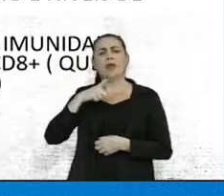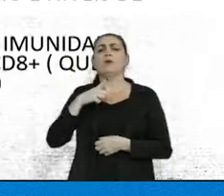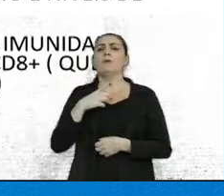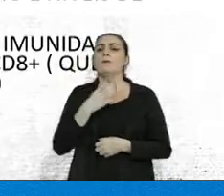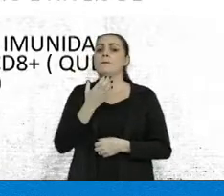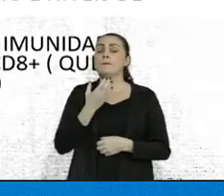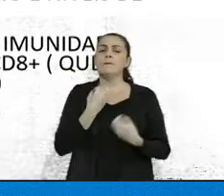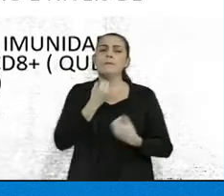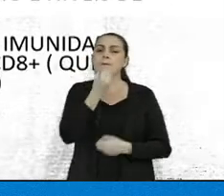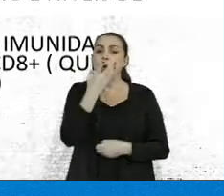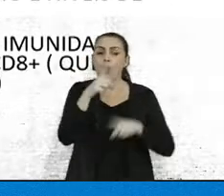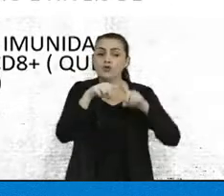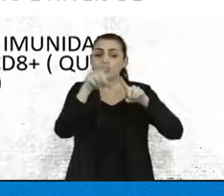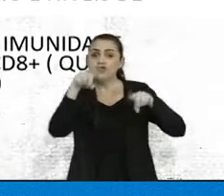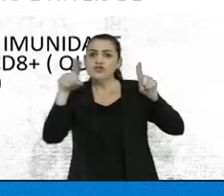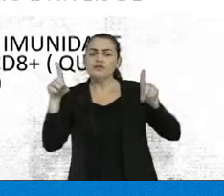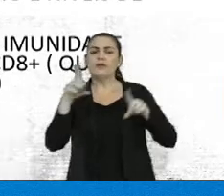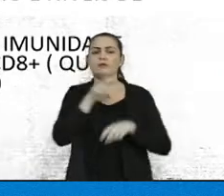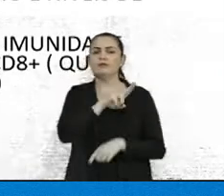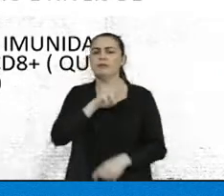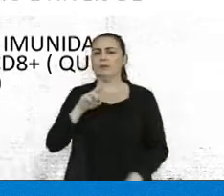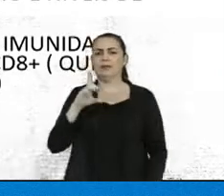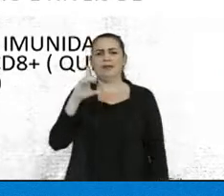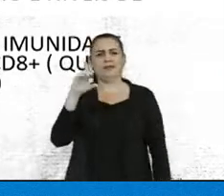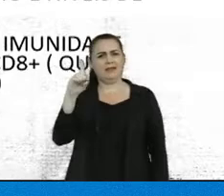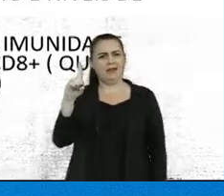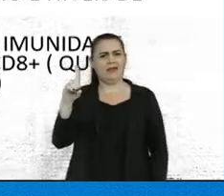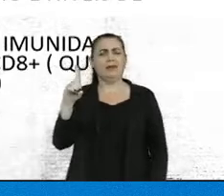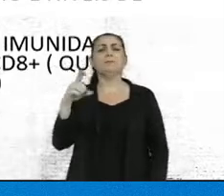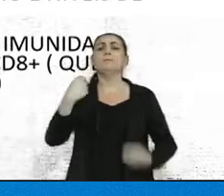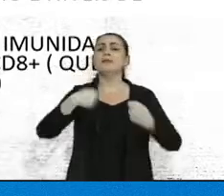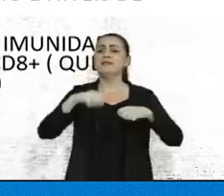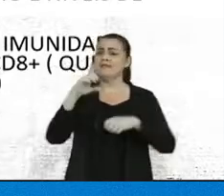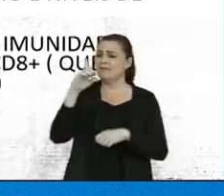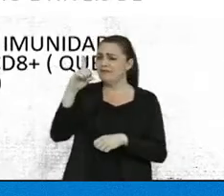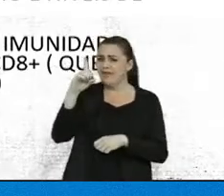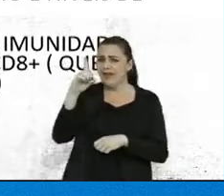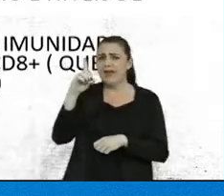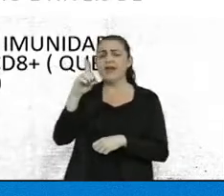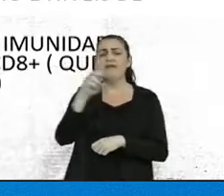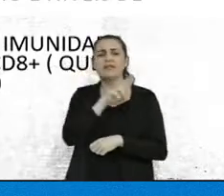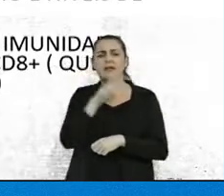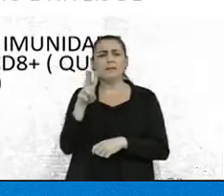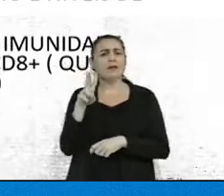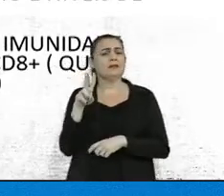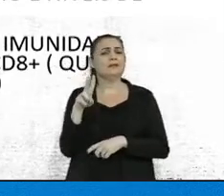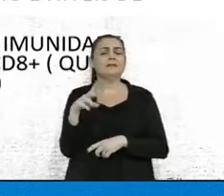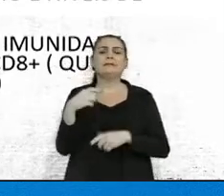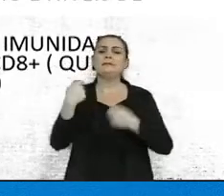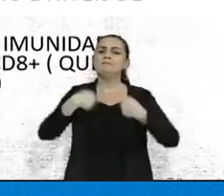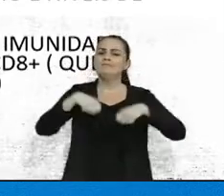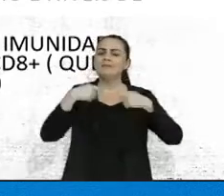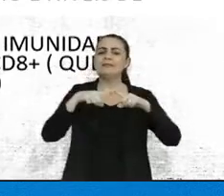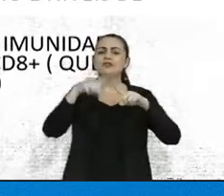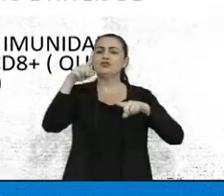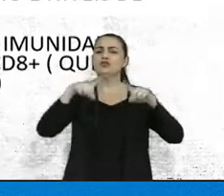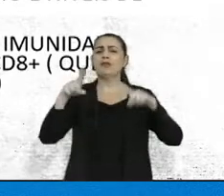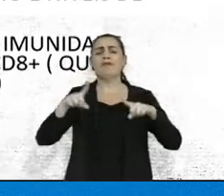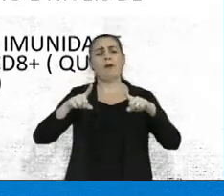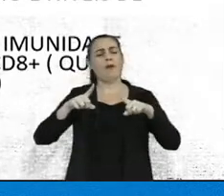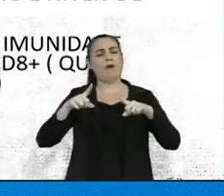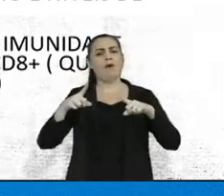né? Níveis ótimos de vitamina D. A gente está aprendendo, inclusive, que isso nos ajuda a combater melhor o coronavírus,